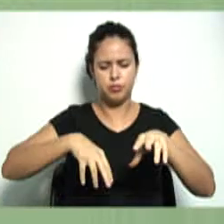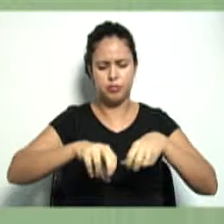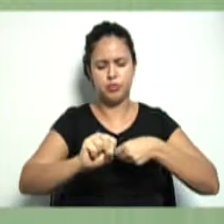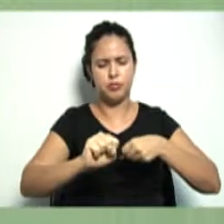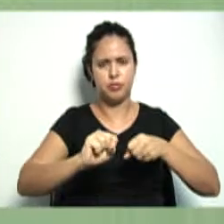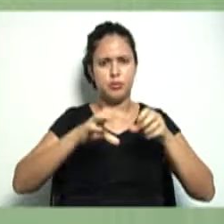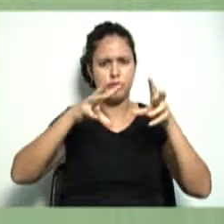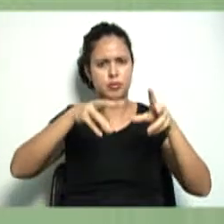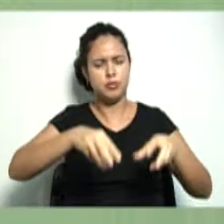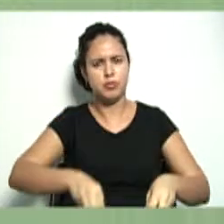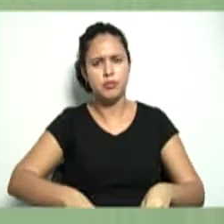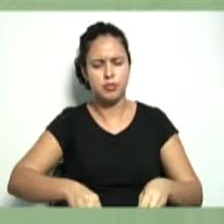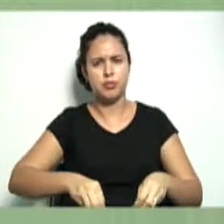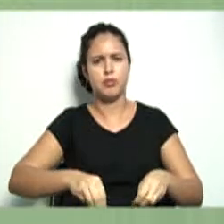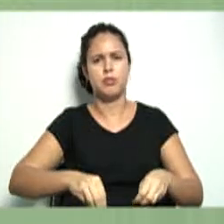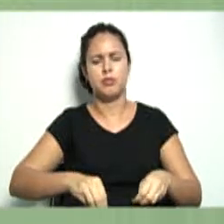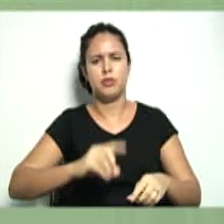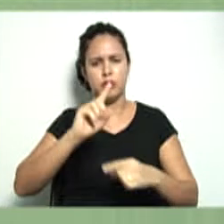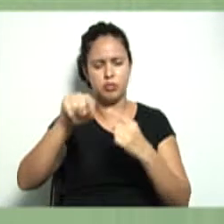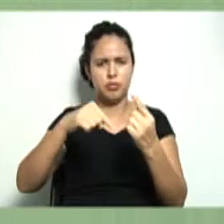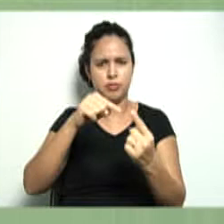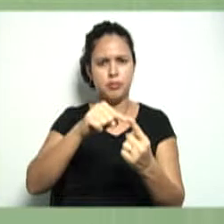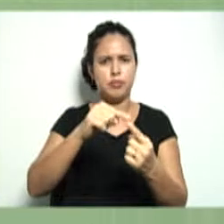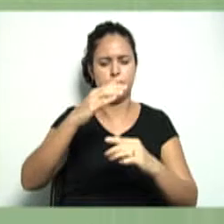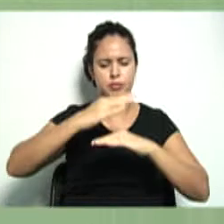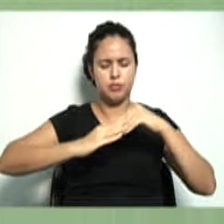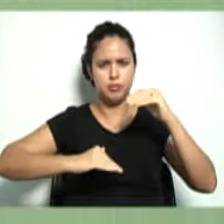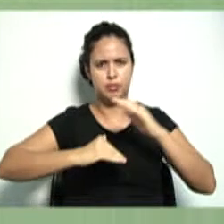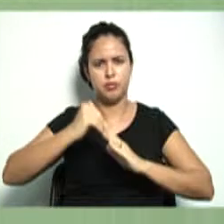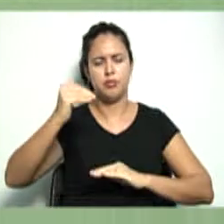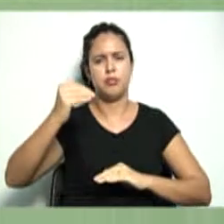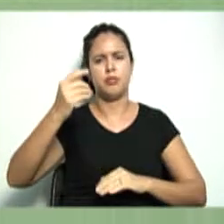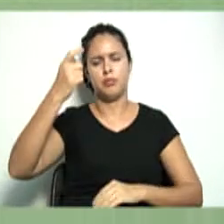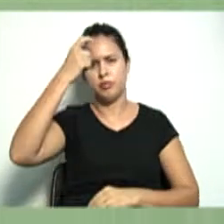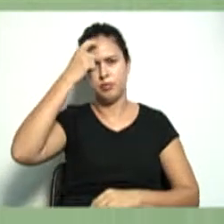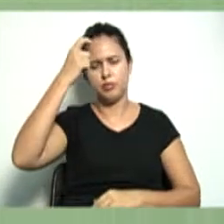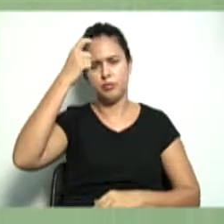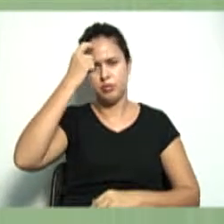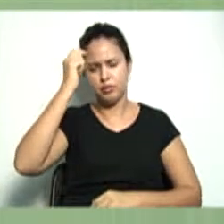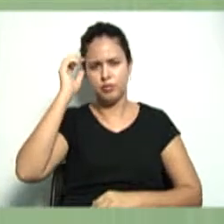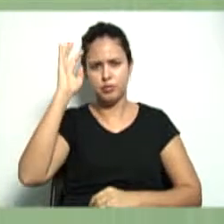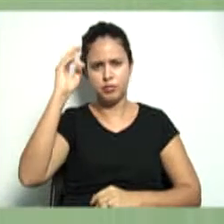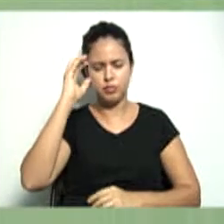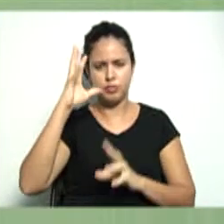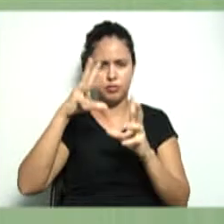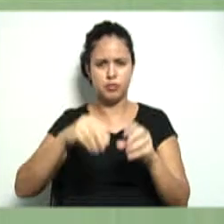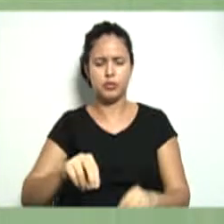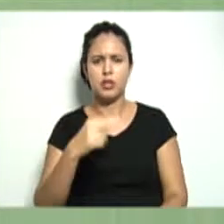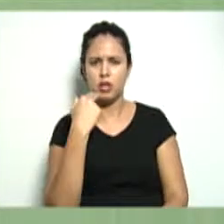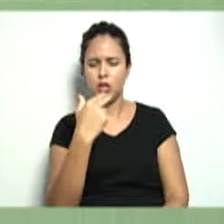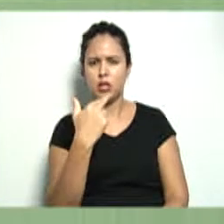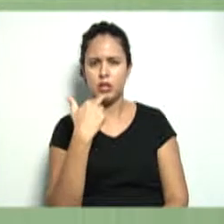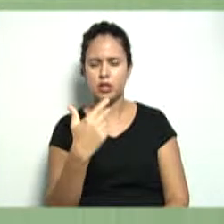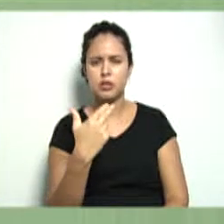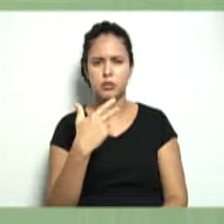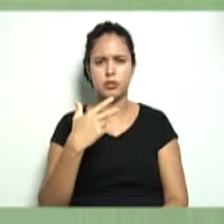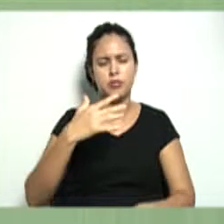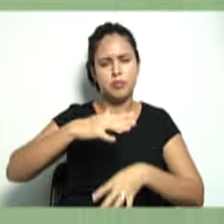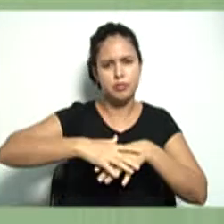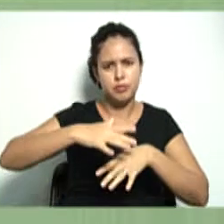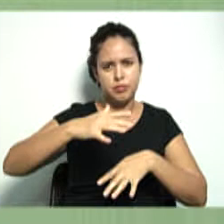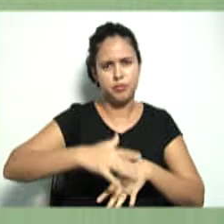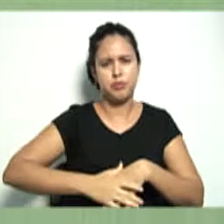Geral enfatiza as qualificações intelectuais gerais de línguas,